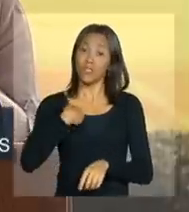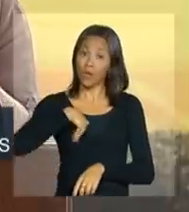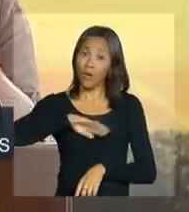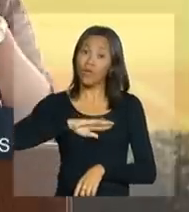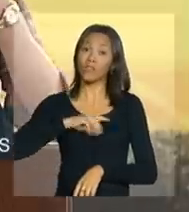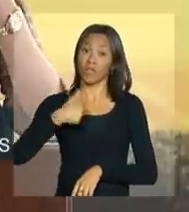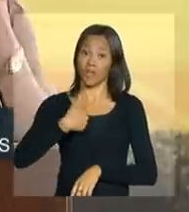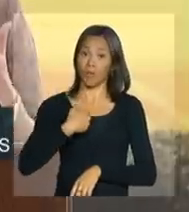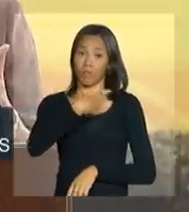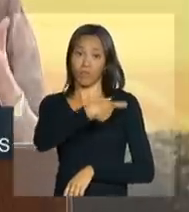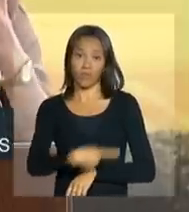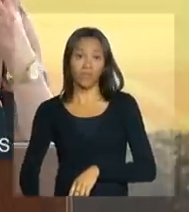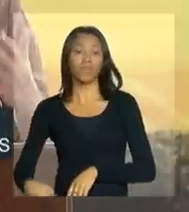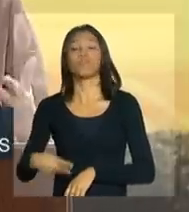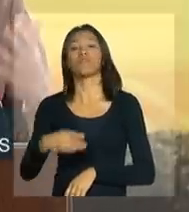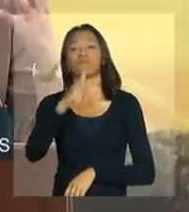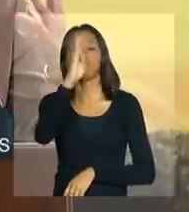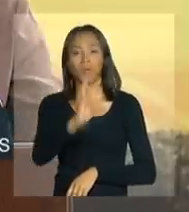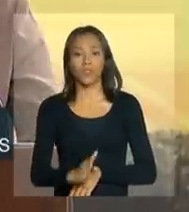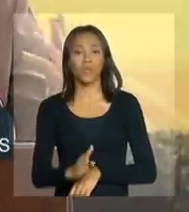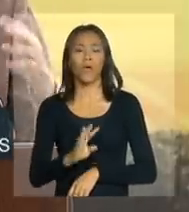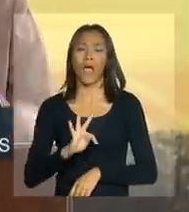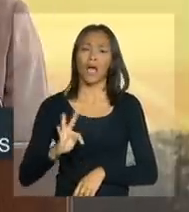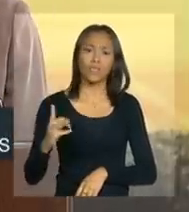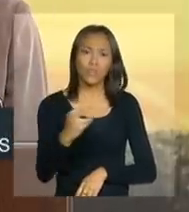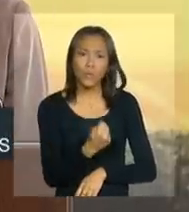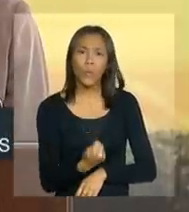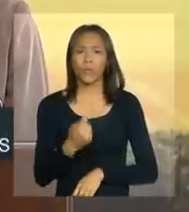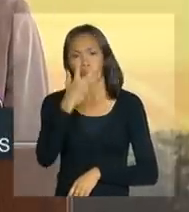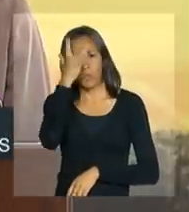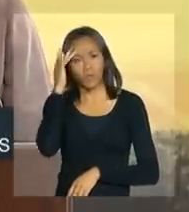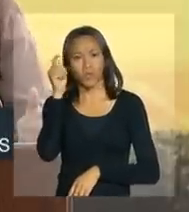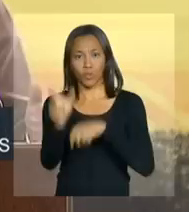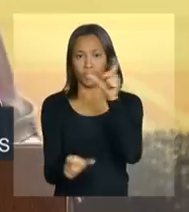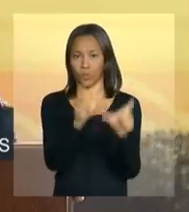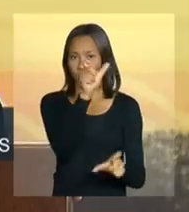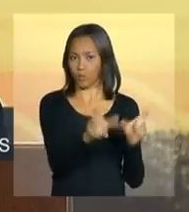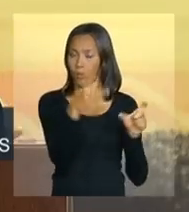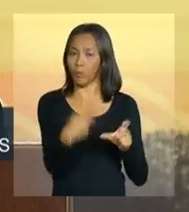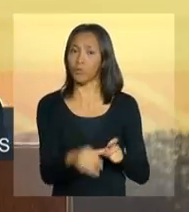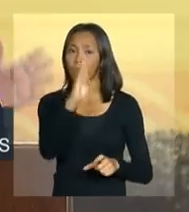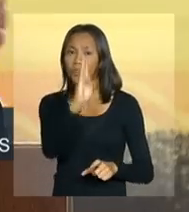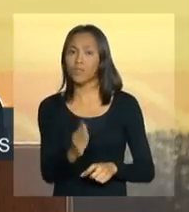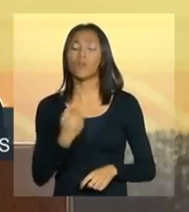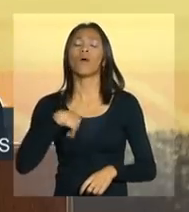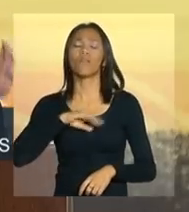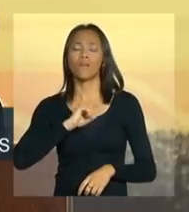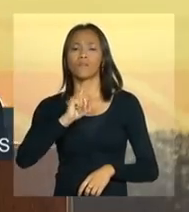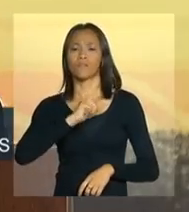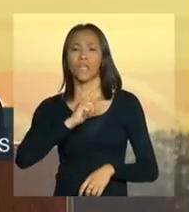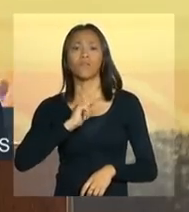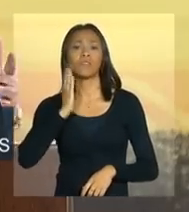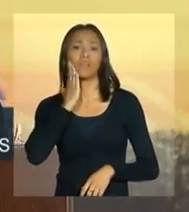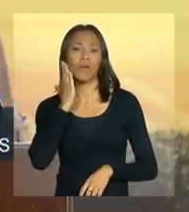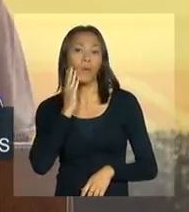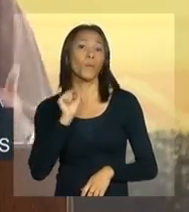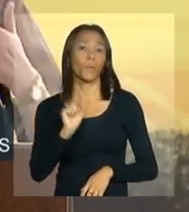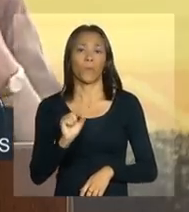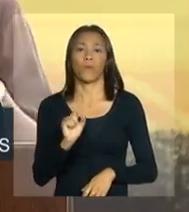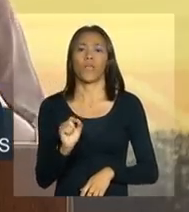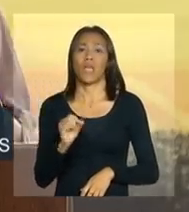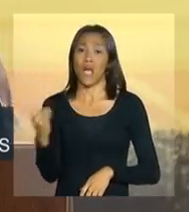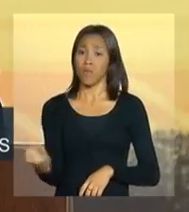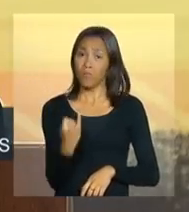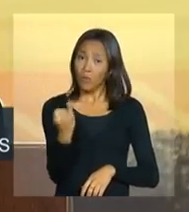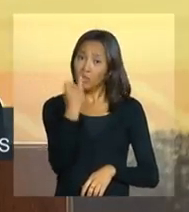república a todo cidadão brasileiro e brasileira nós temos de saber a importância